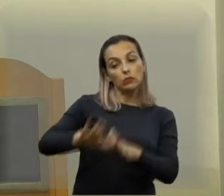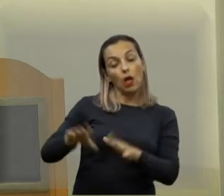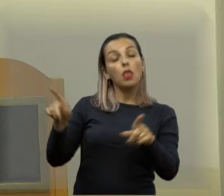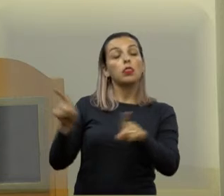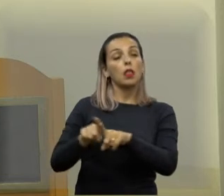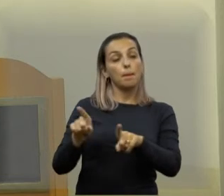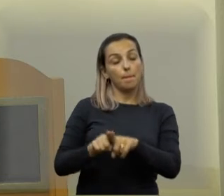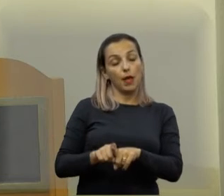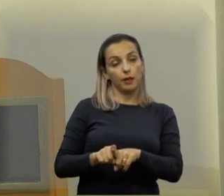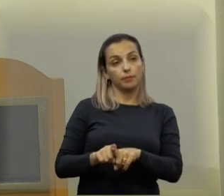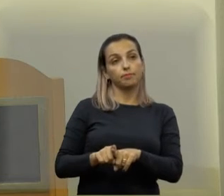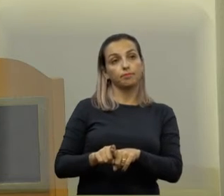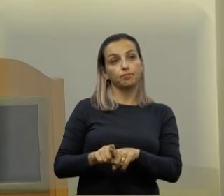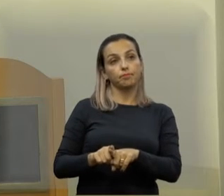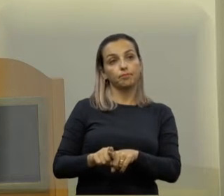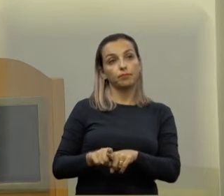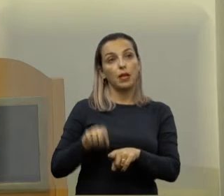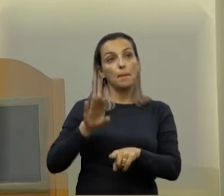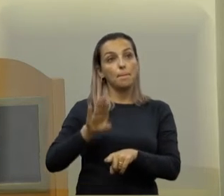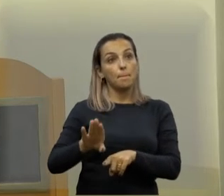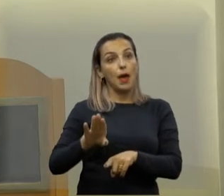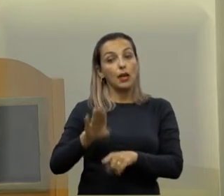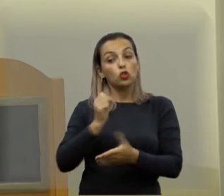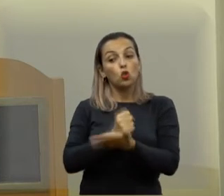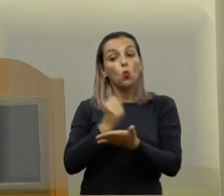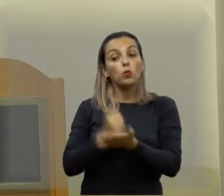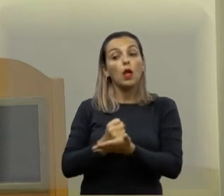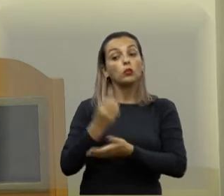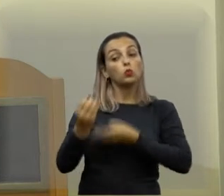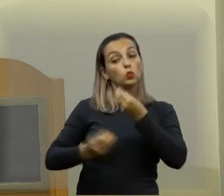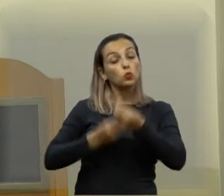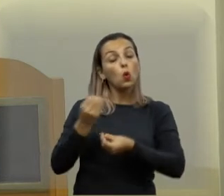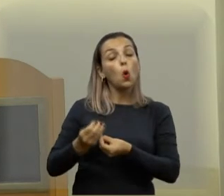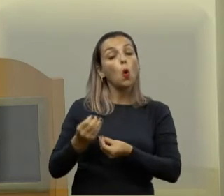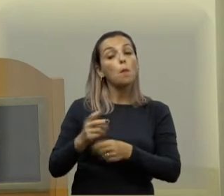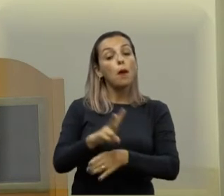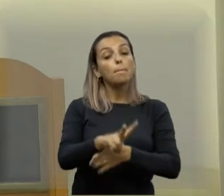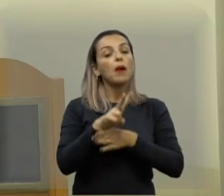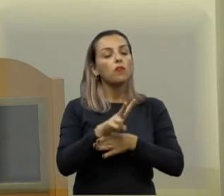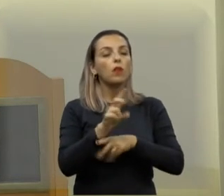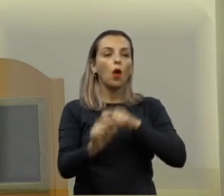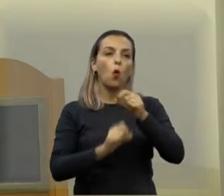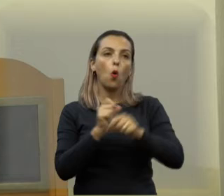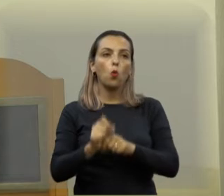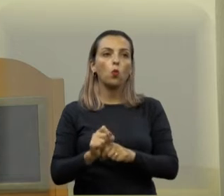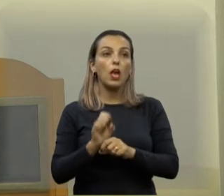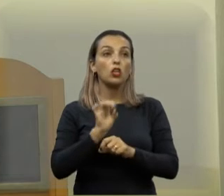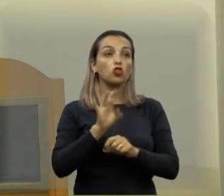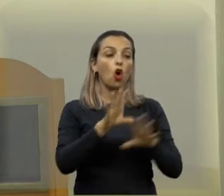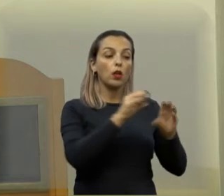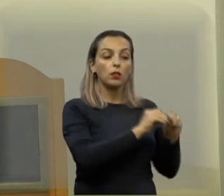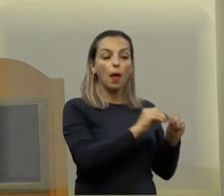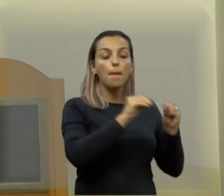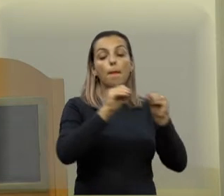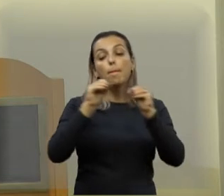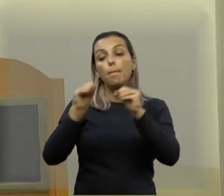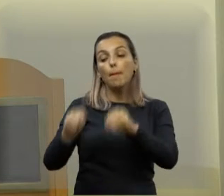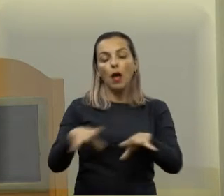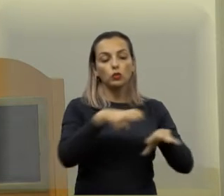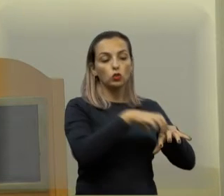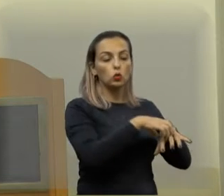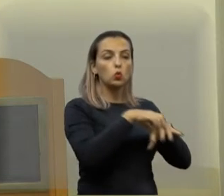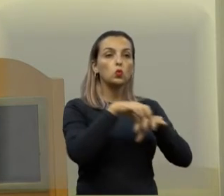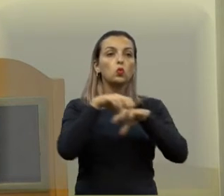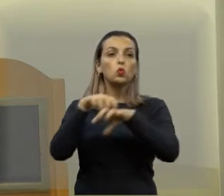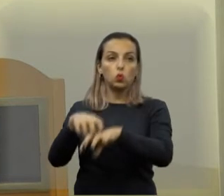informado Como ficará a o atual se no contrato prever somente deslocamento do